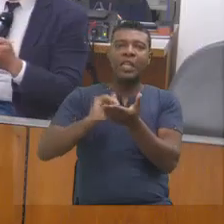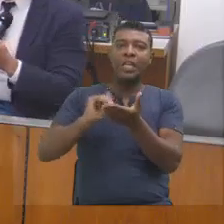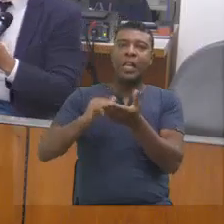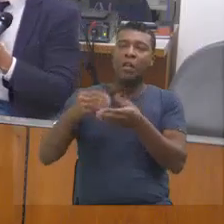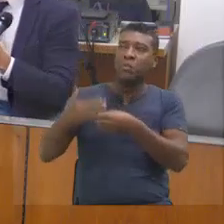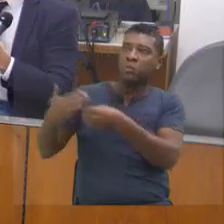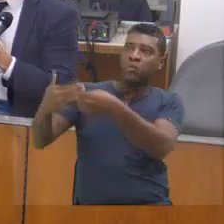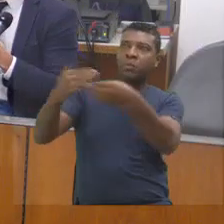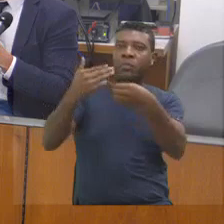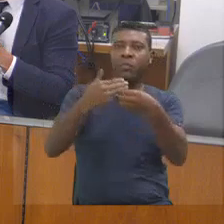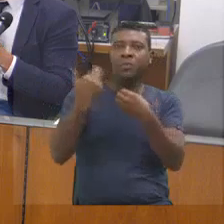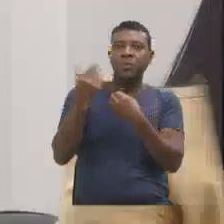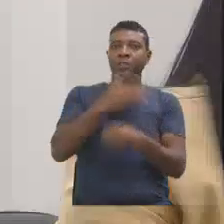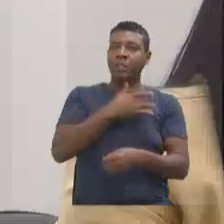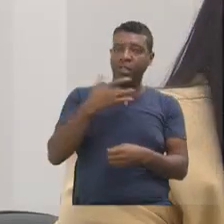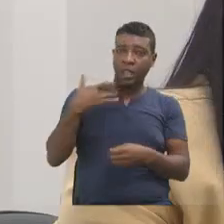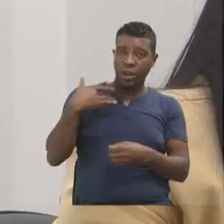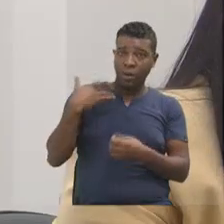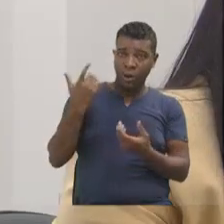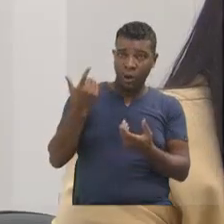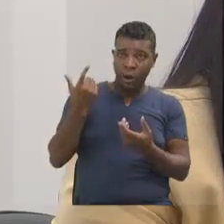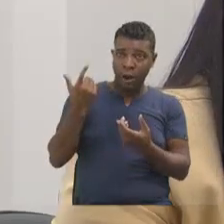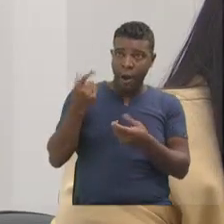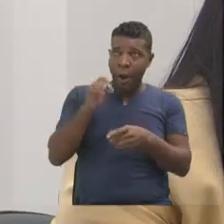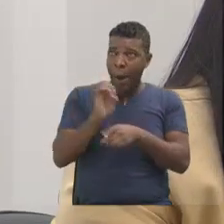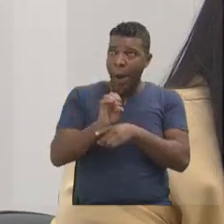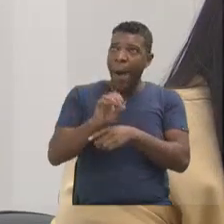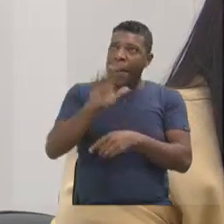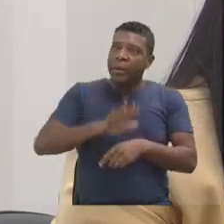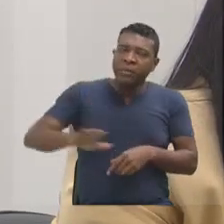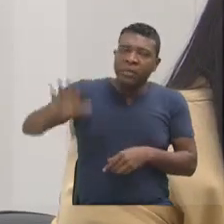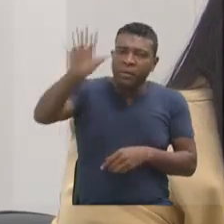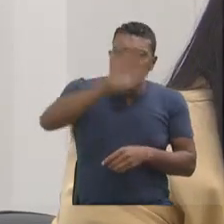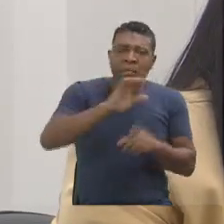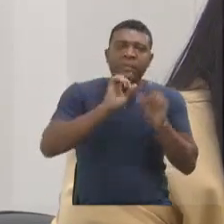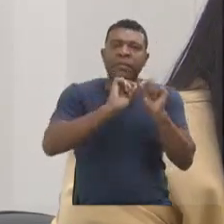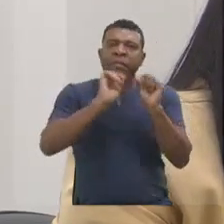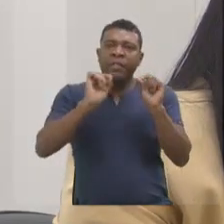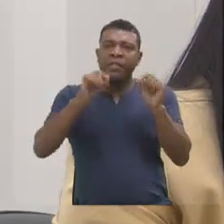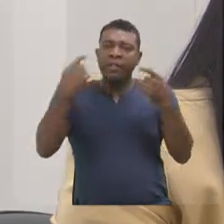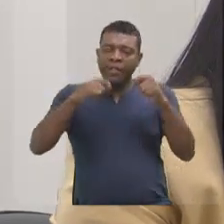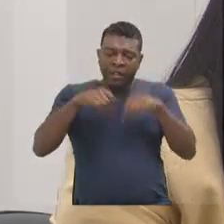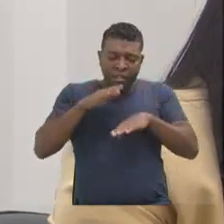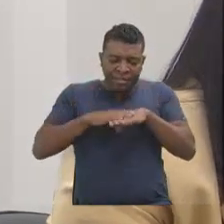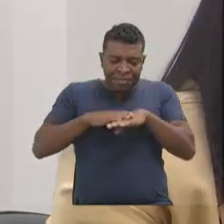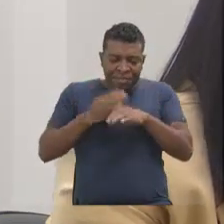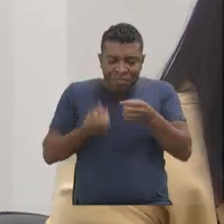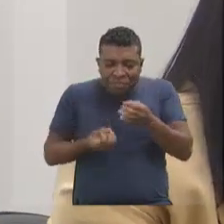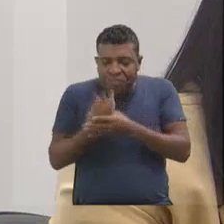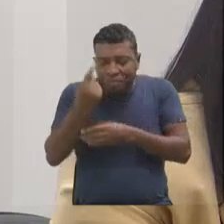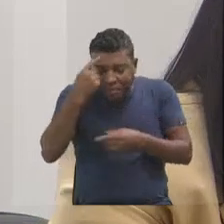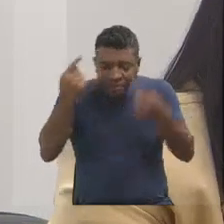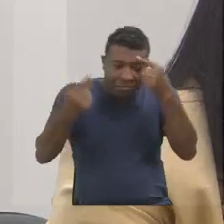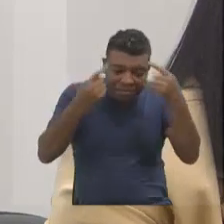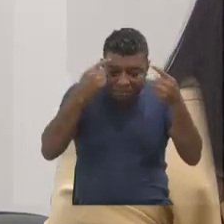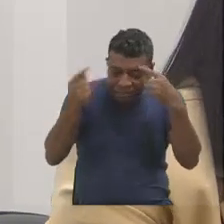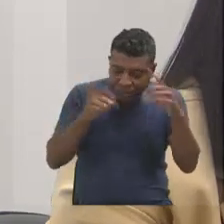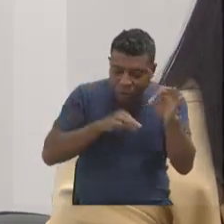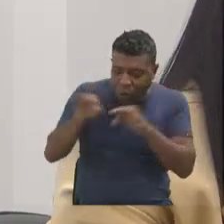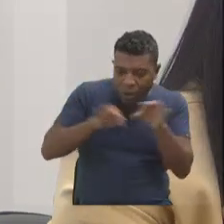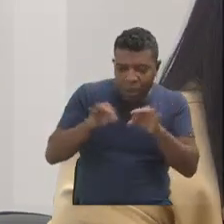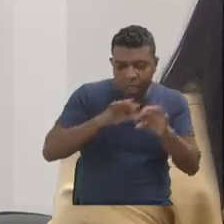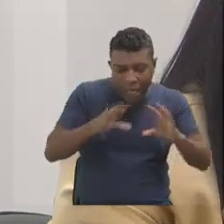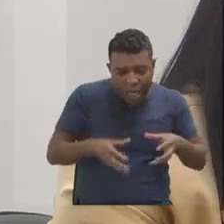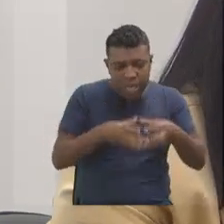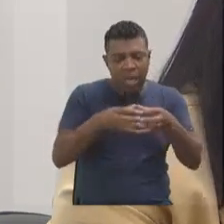inteiro que precisam ser criativos com os recursos que tem precisam se organizar as equipes as UBS